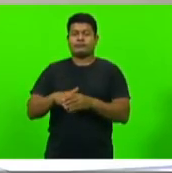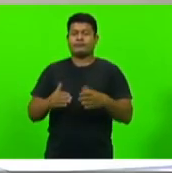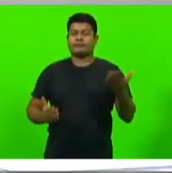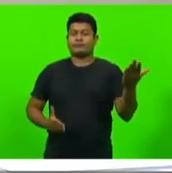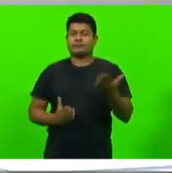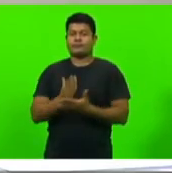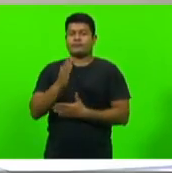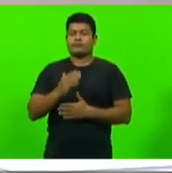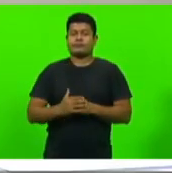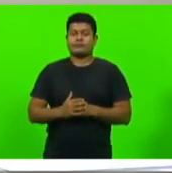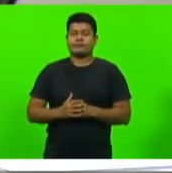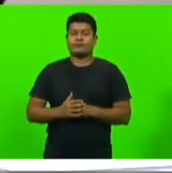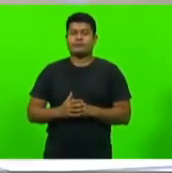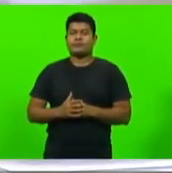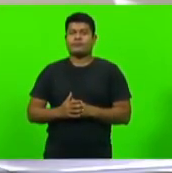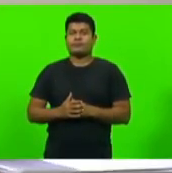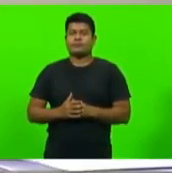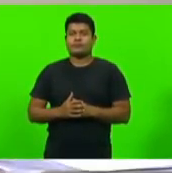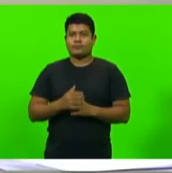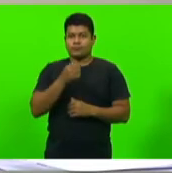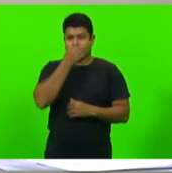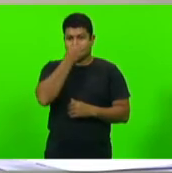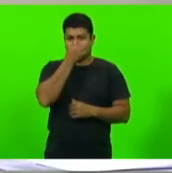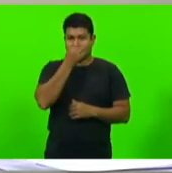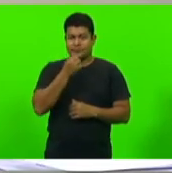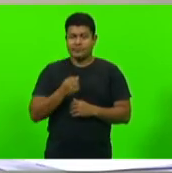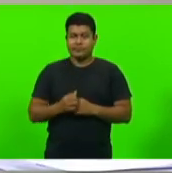votação, aprovado.